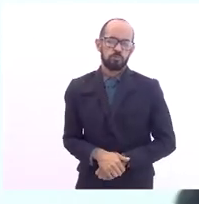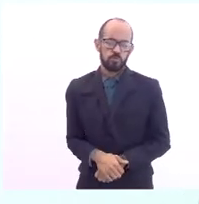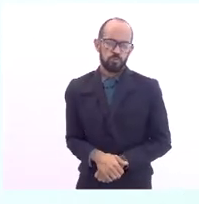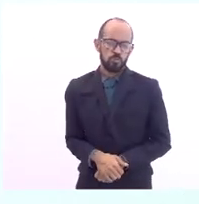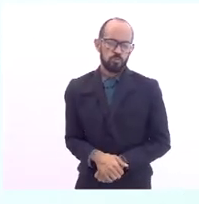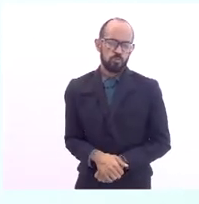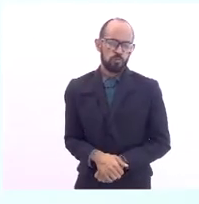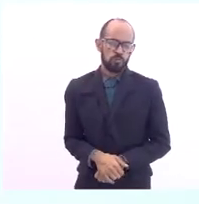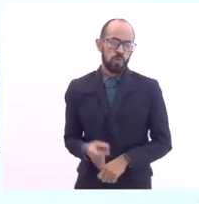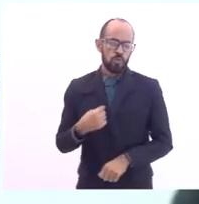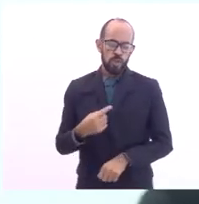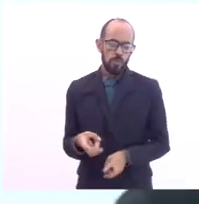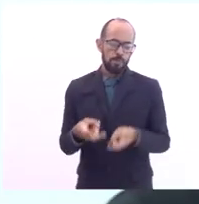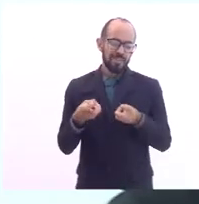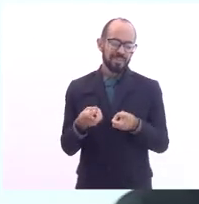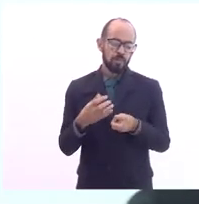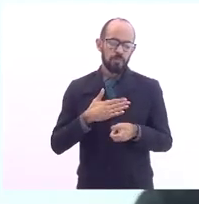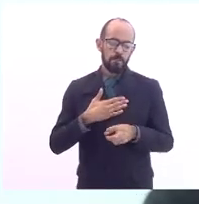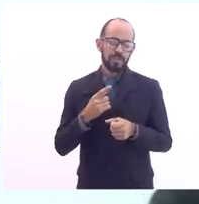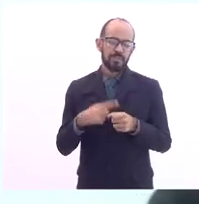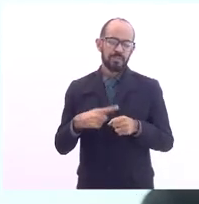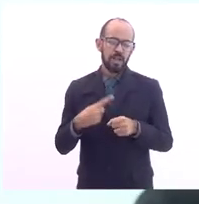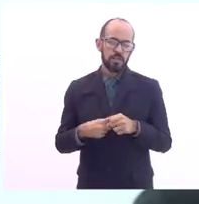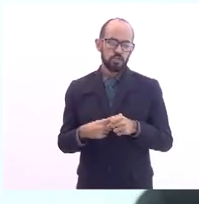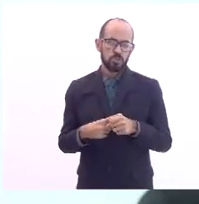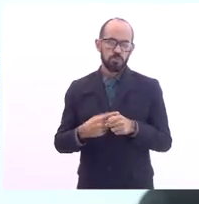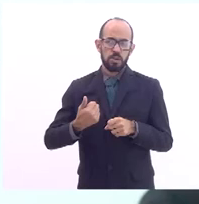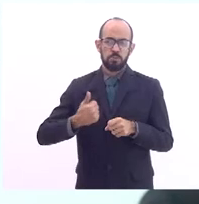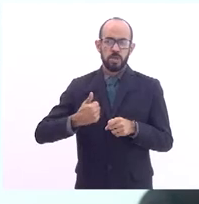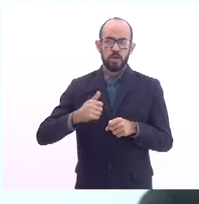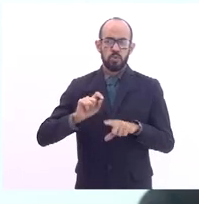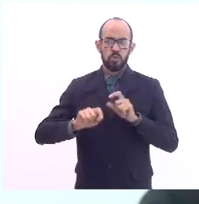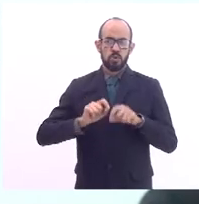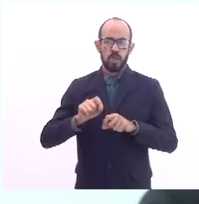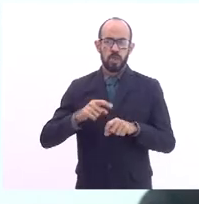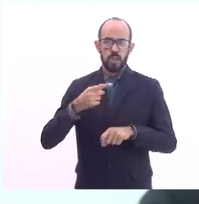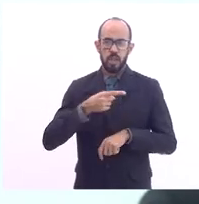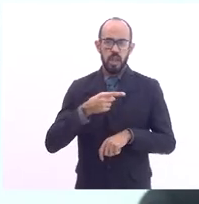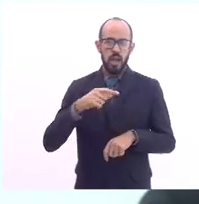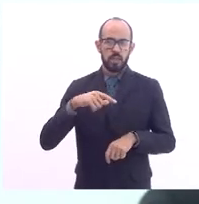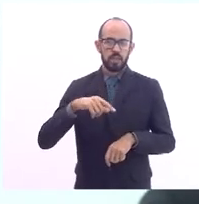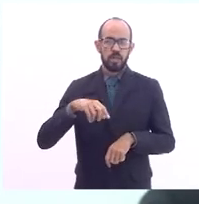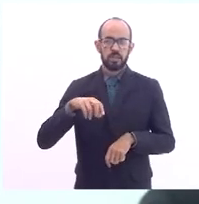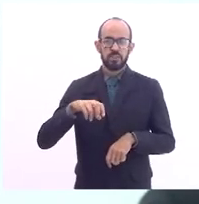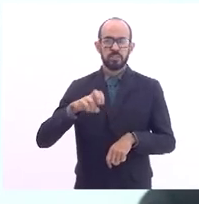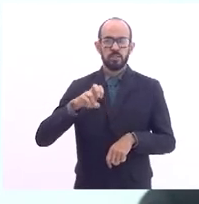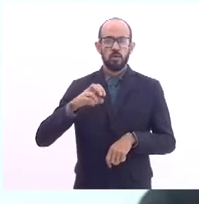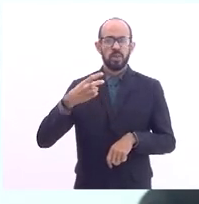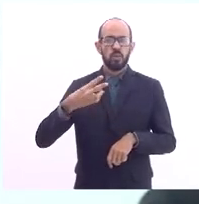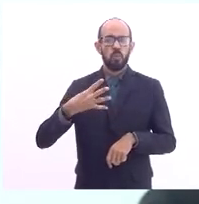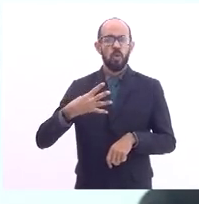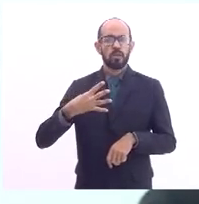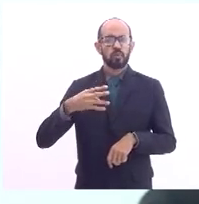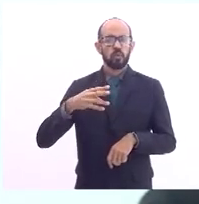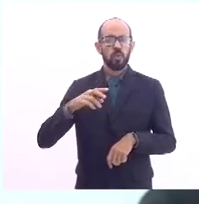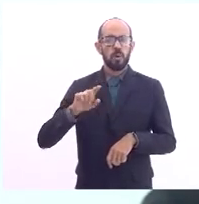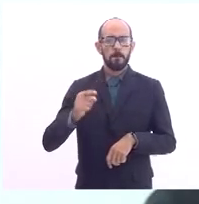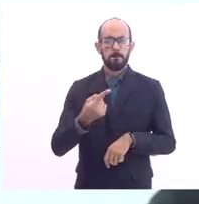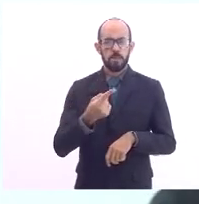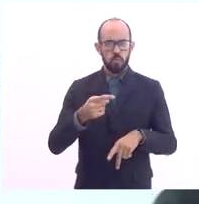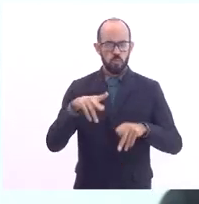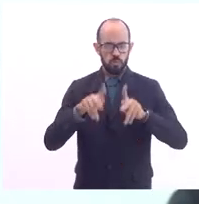eu constato lá na minha cidade, primeiro que Teresópolis é um município com menos de 54 mil